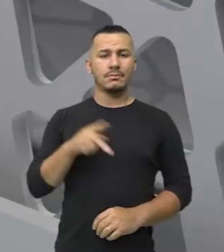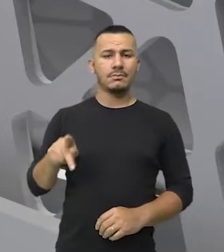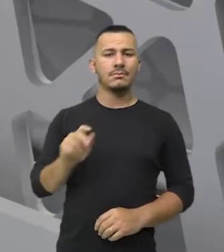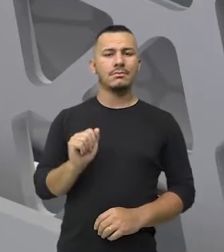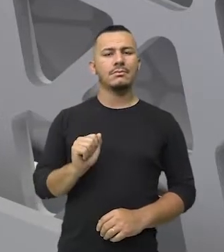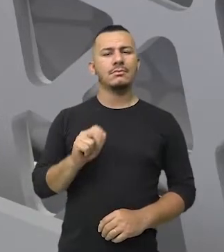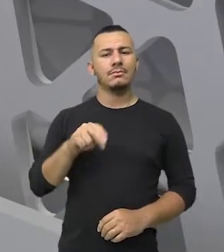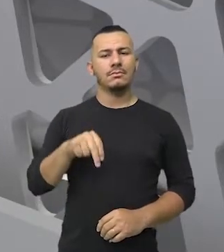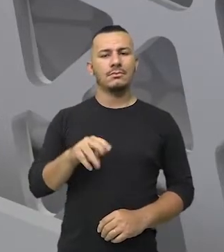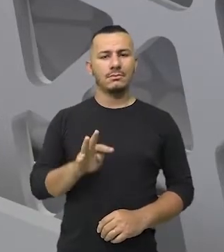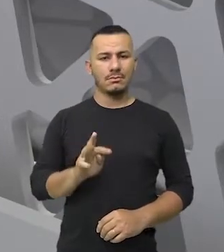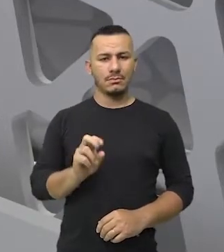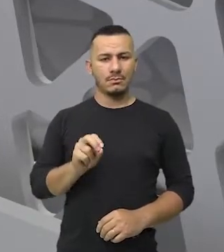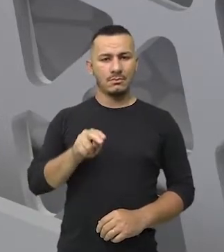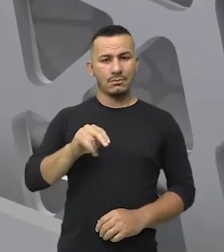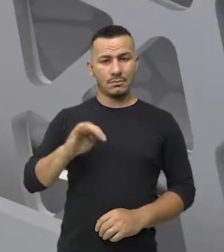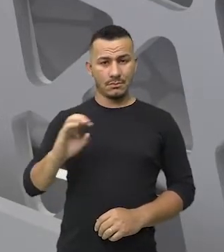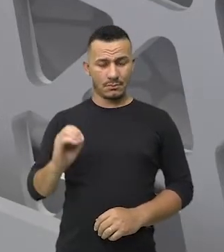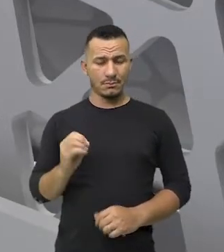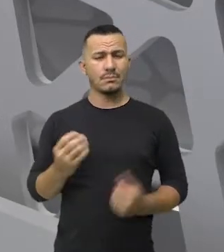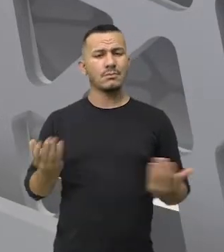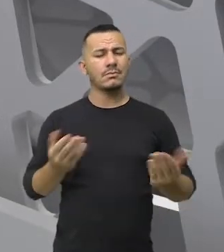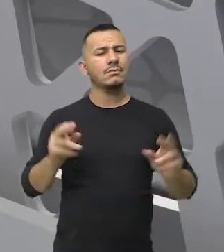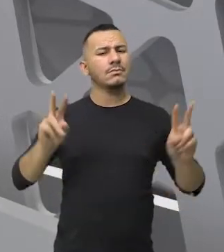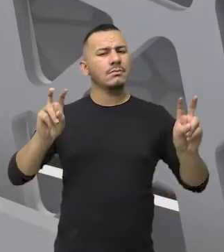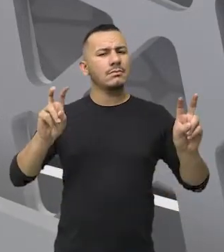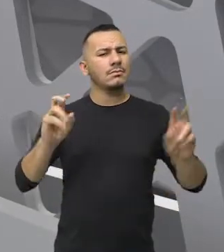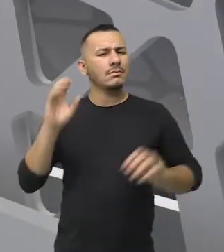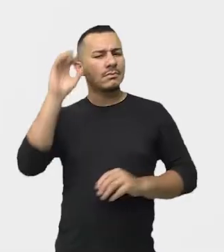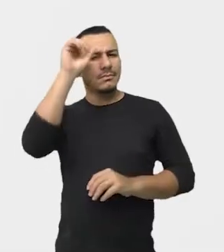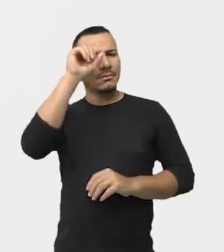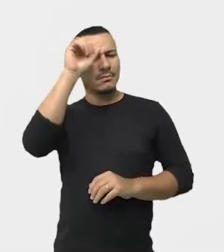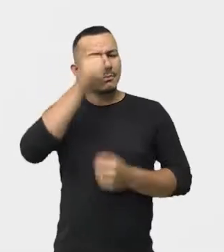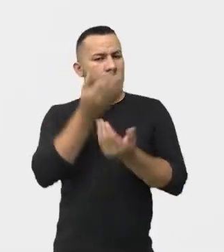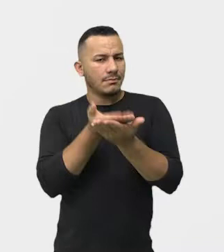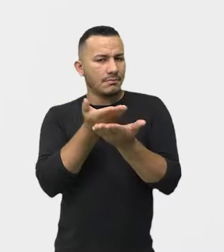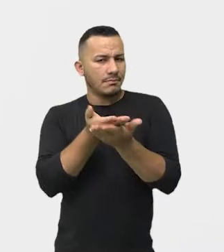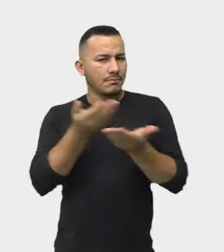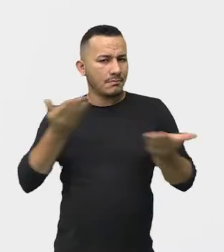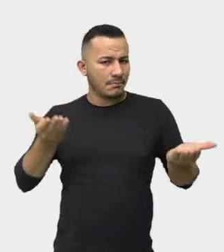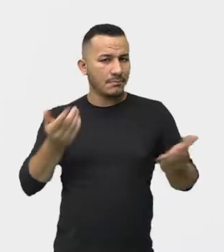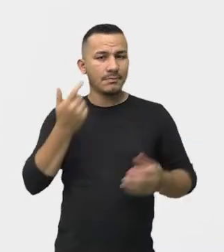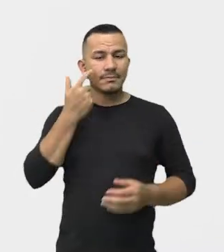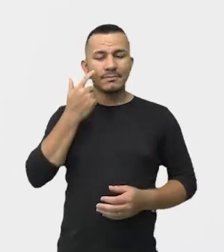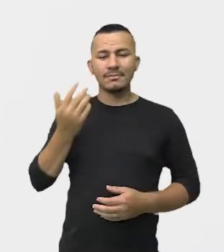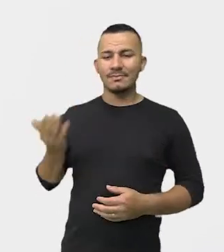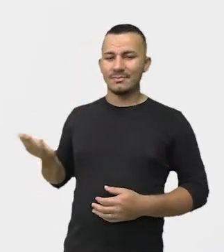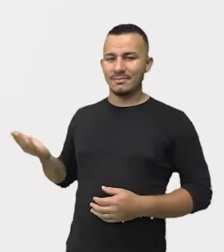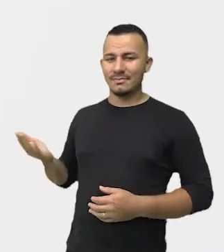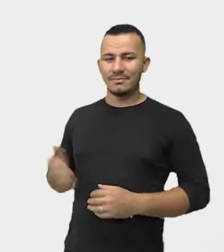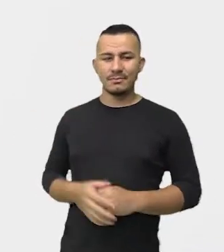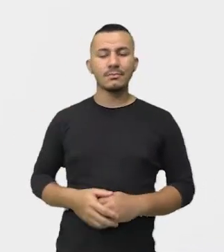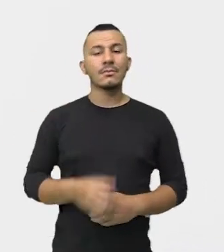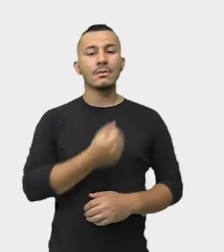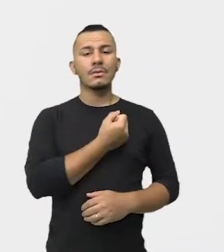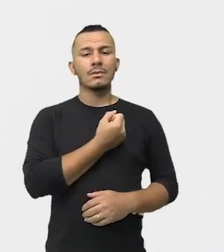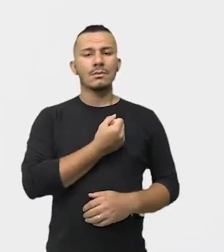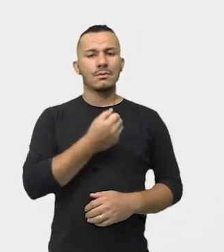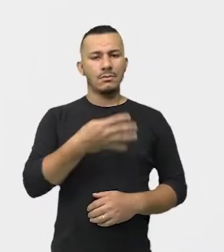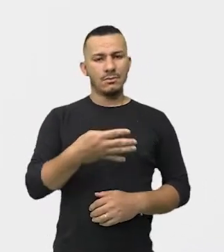Antônio Paulo. Vejamos o que vamos estudar na nossa aula de hoje. Então, hoje a nossa aula de